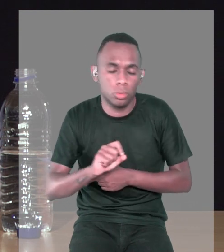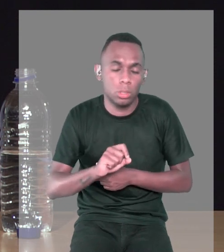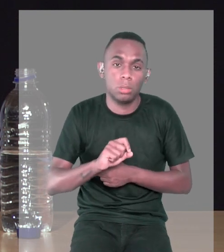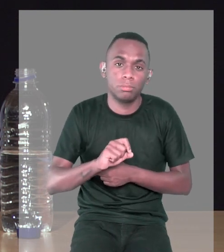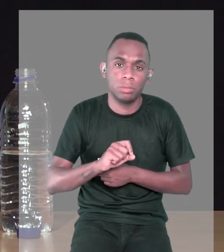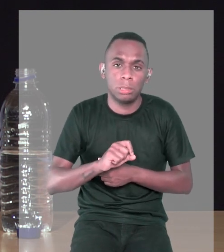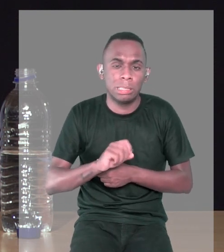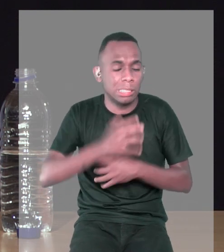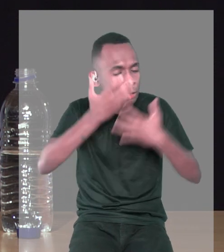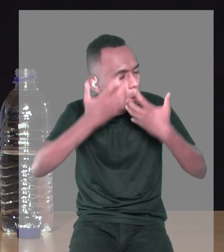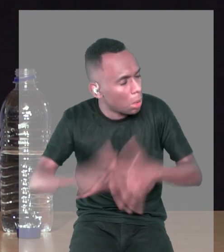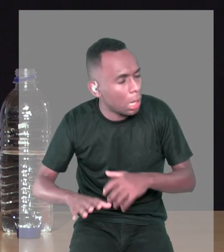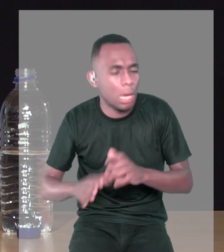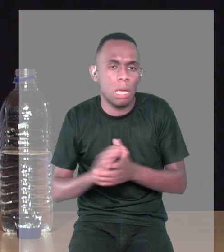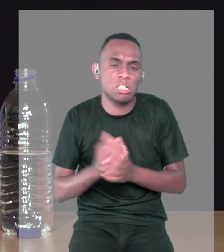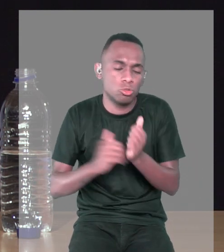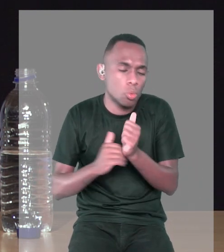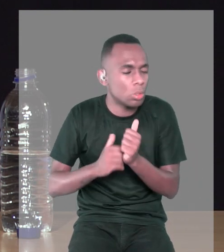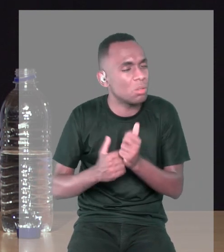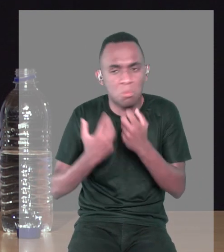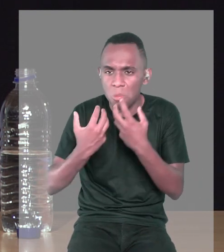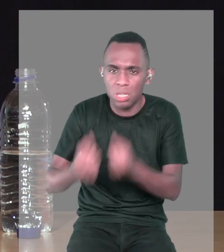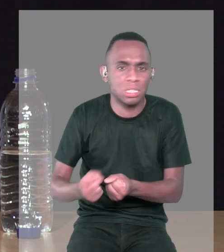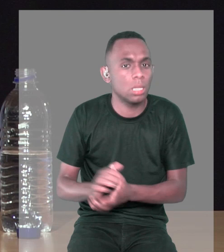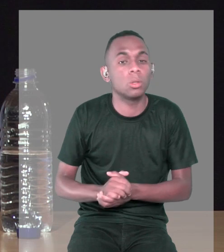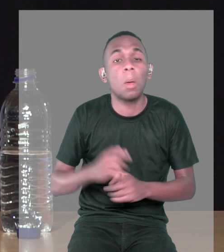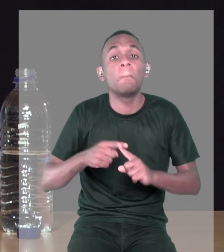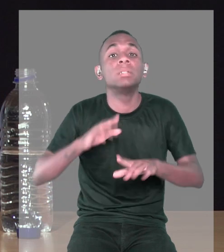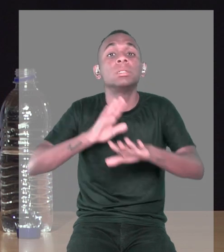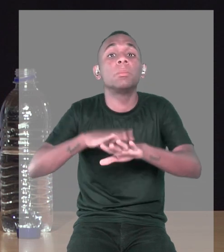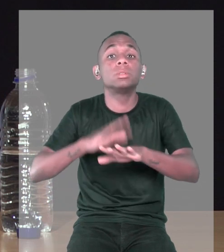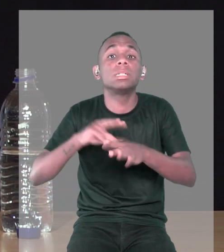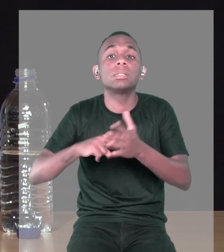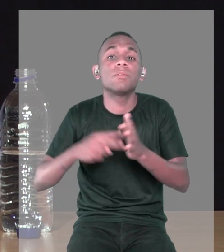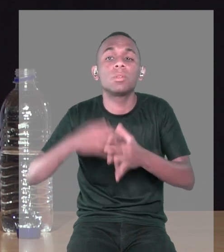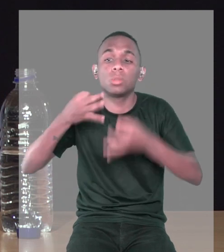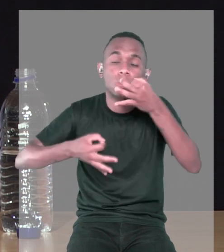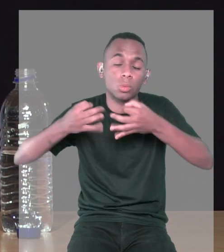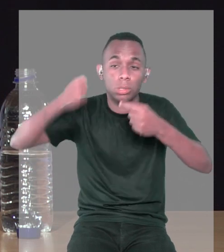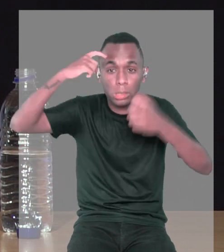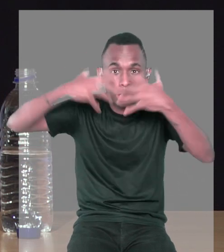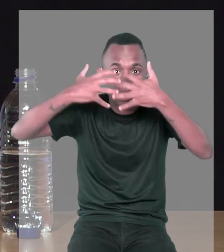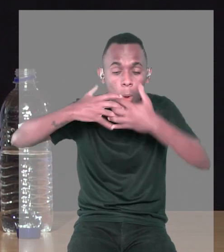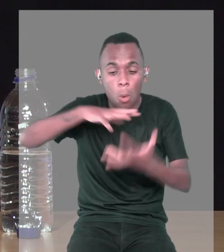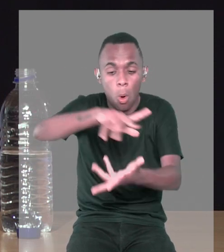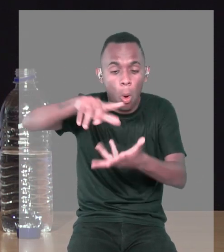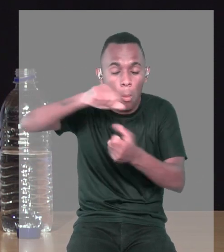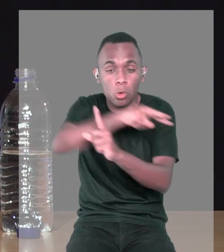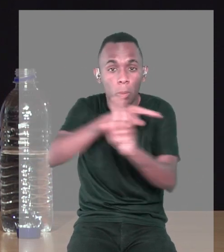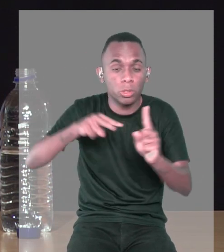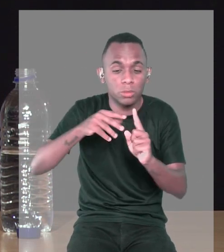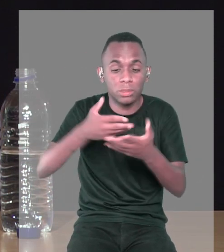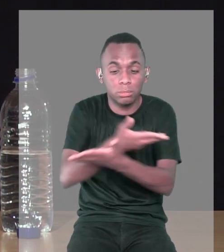uma ode obscurantista ou negacionista diante da doença, mas de uma perspectiva crítica a um mundo